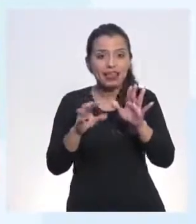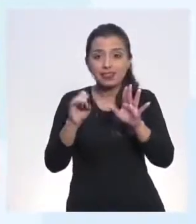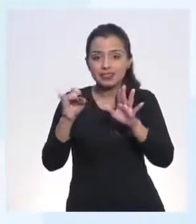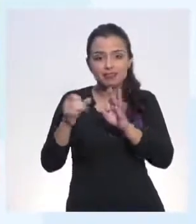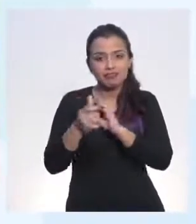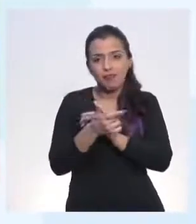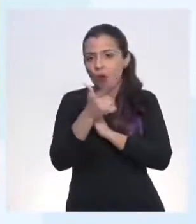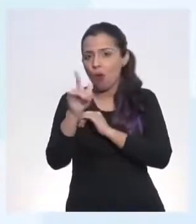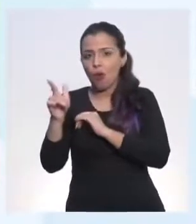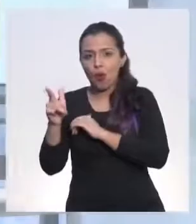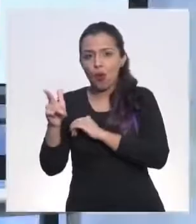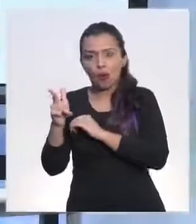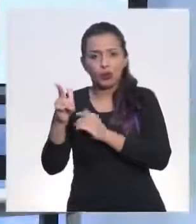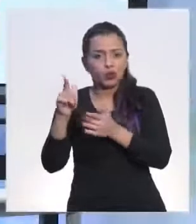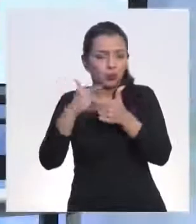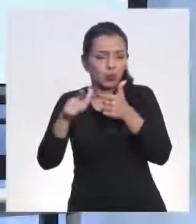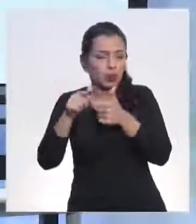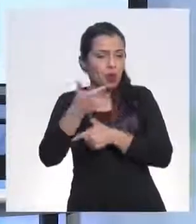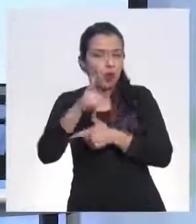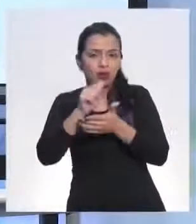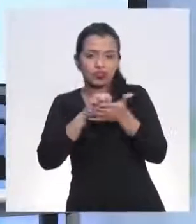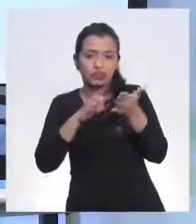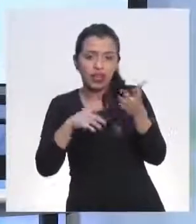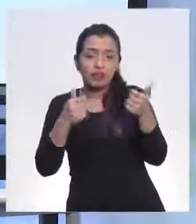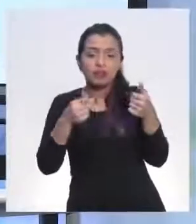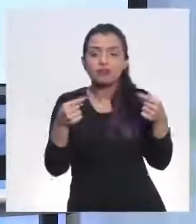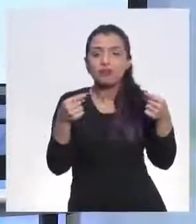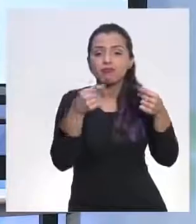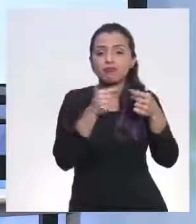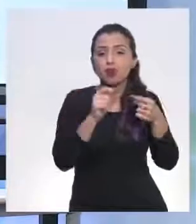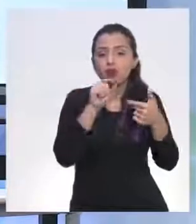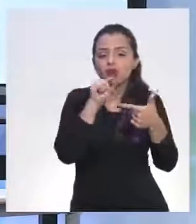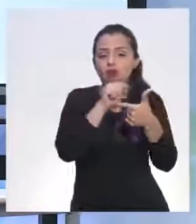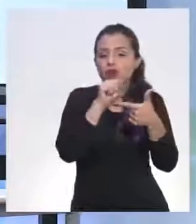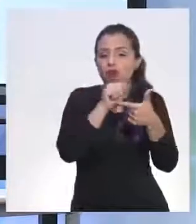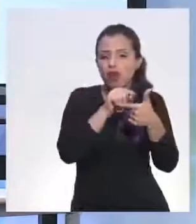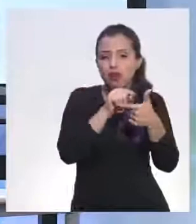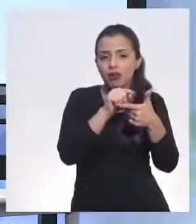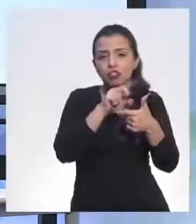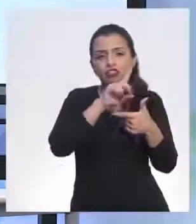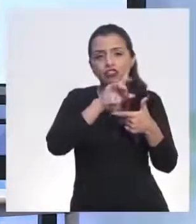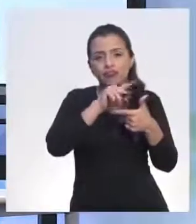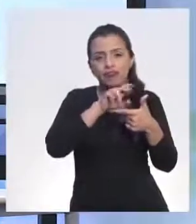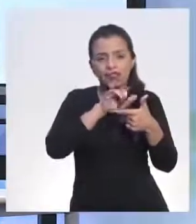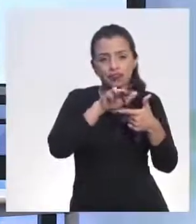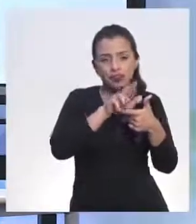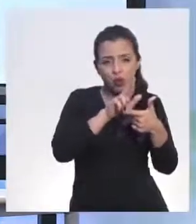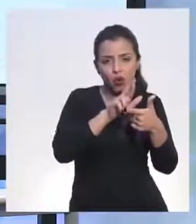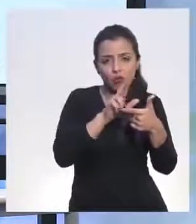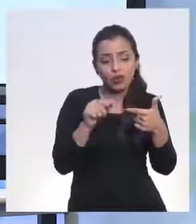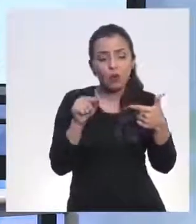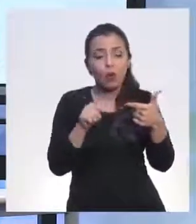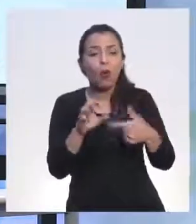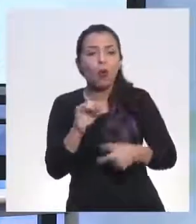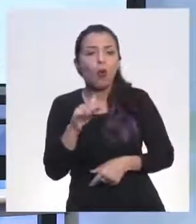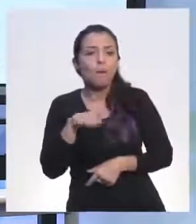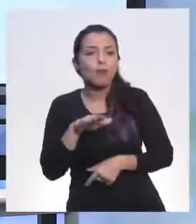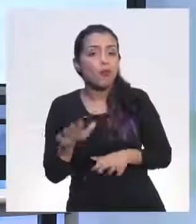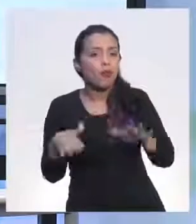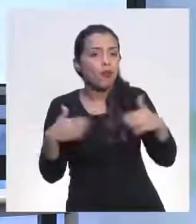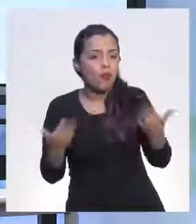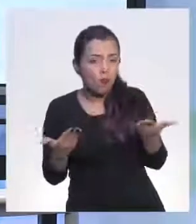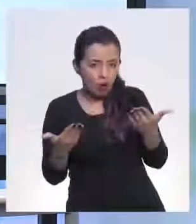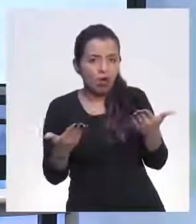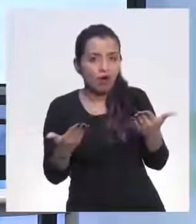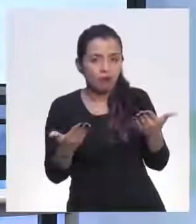umas situações que apareça o divisor. Então, eu montei aqui uma situação, ou se vocês encontrarem a forma com